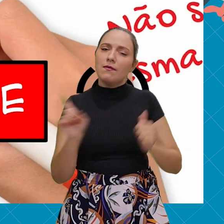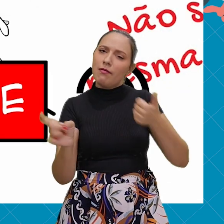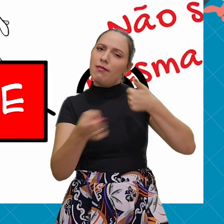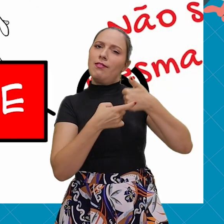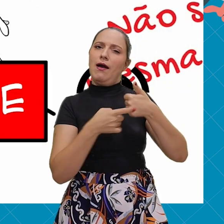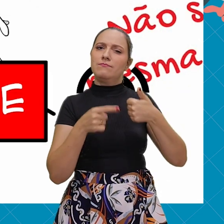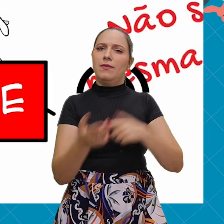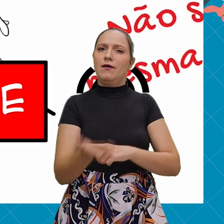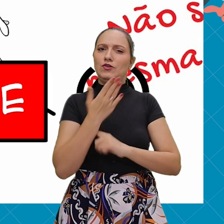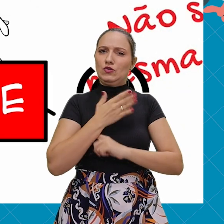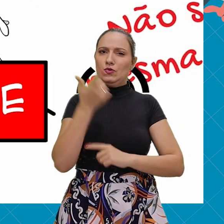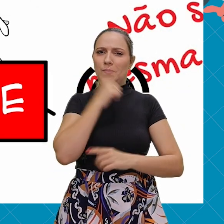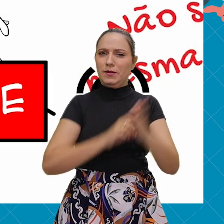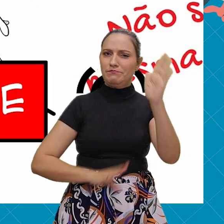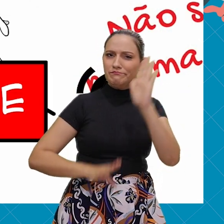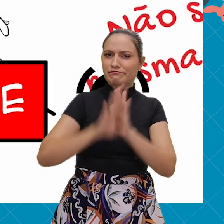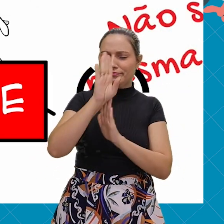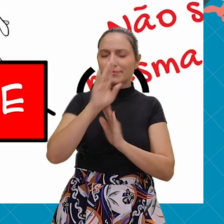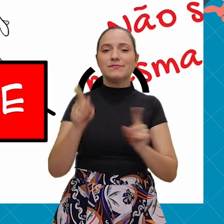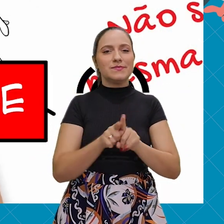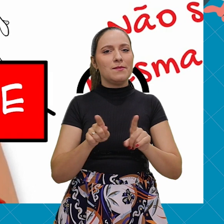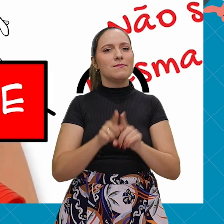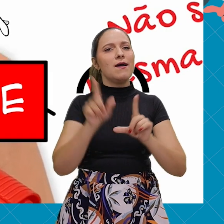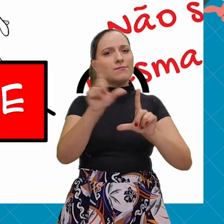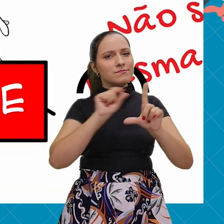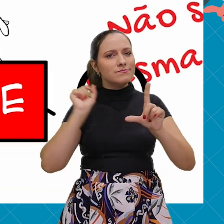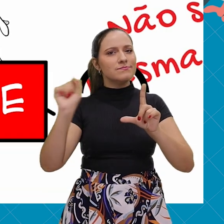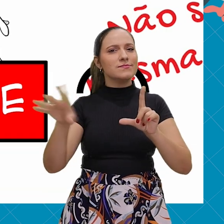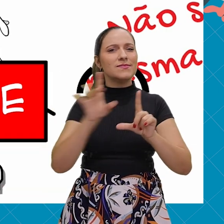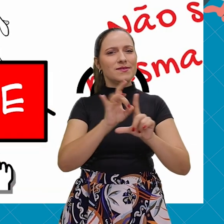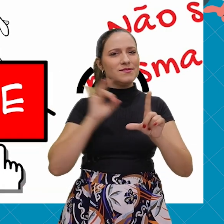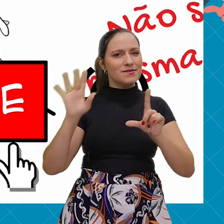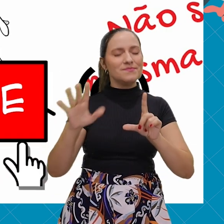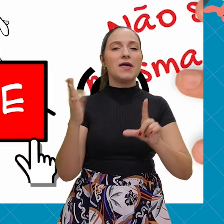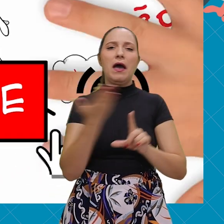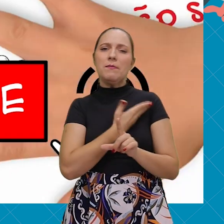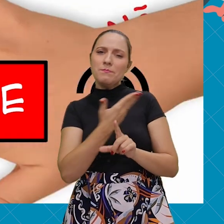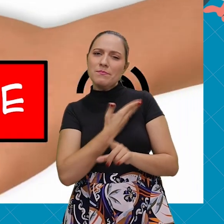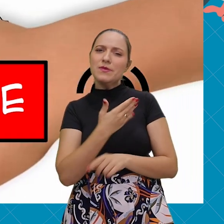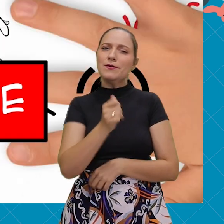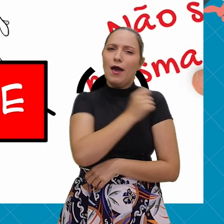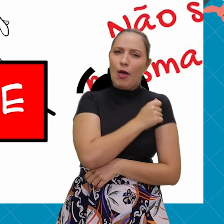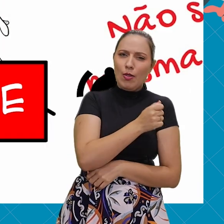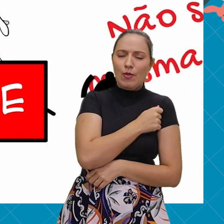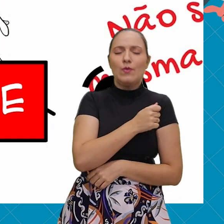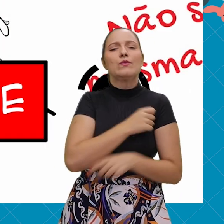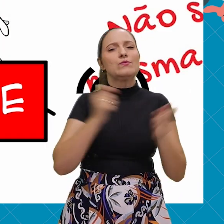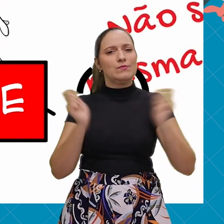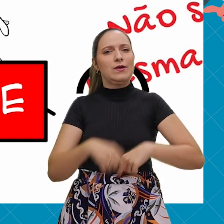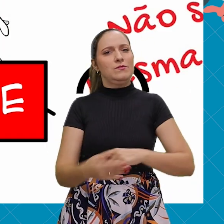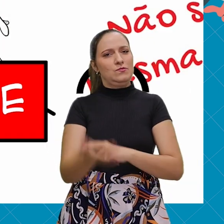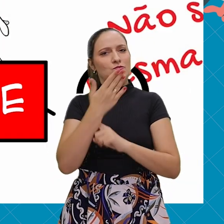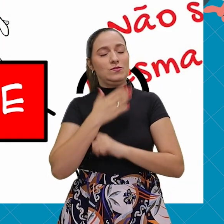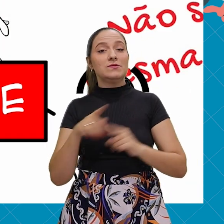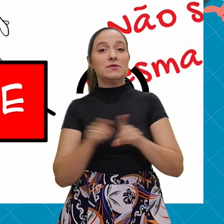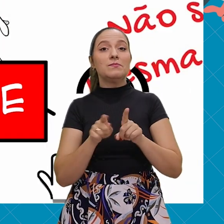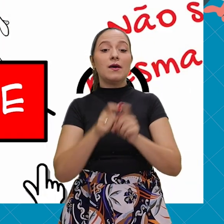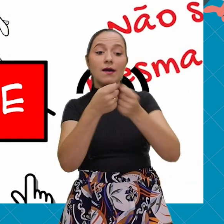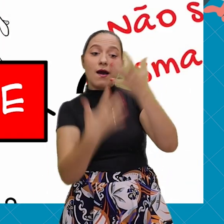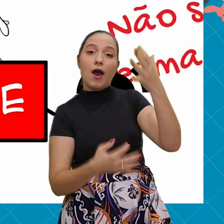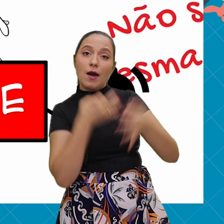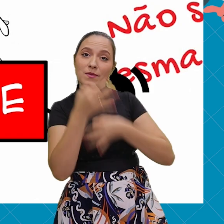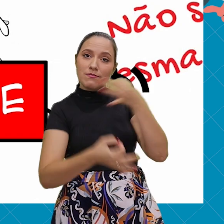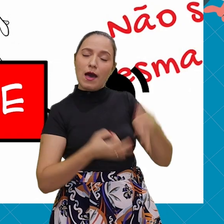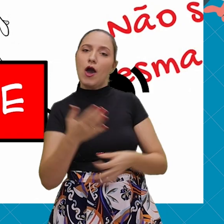deixe um like aí, porque isso fortalece demais o trabalho. Compartilhe com seus colegas e também com seus alunos, porque isso ajuda muito. E deixe um comentário